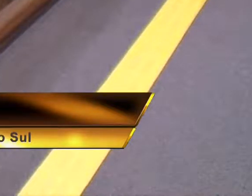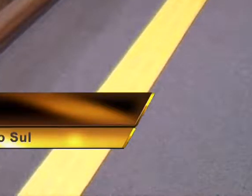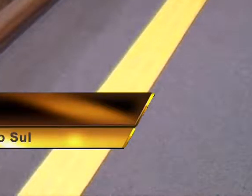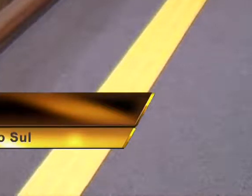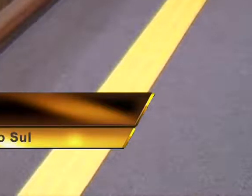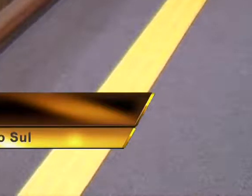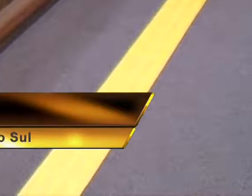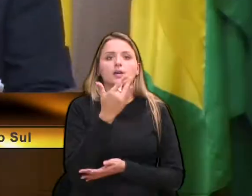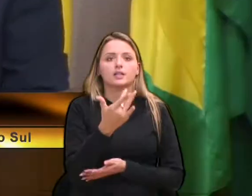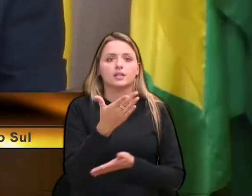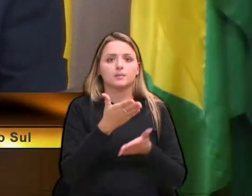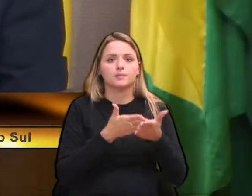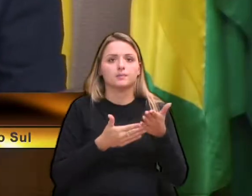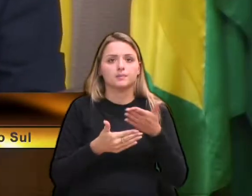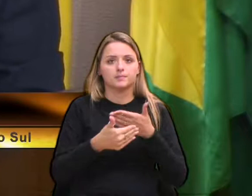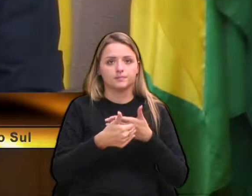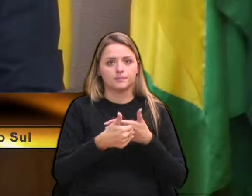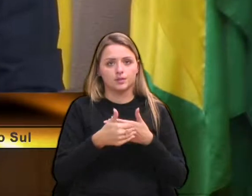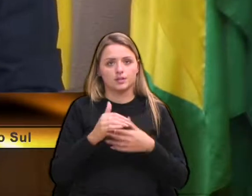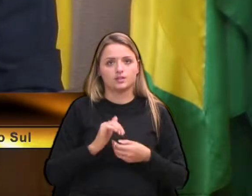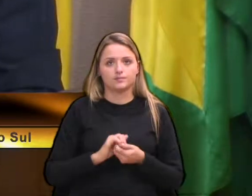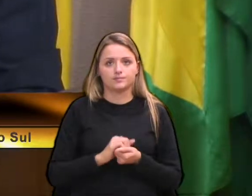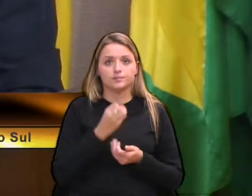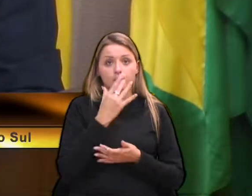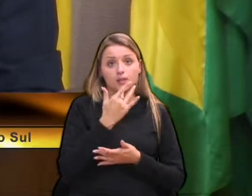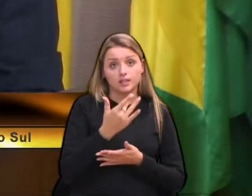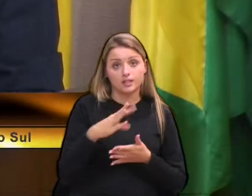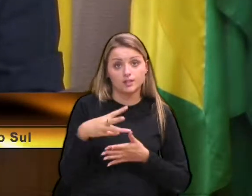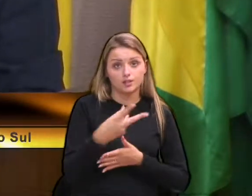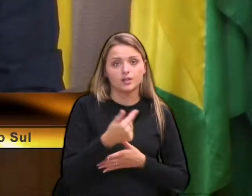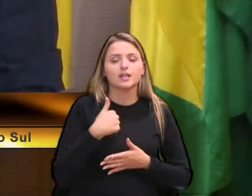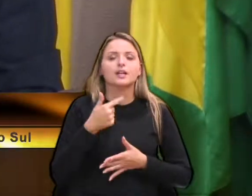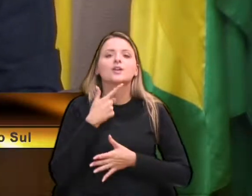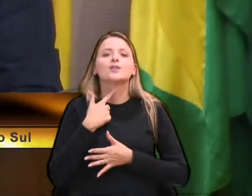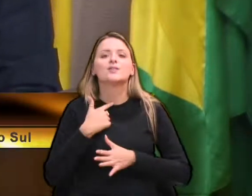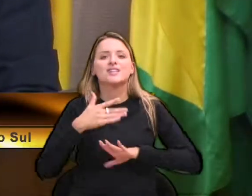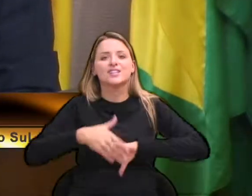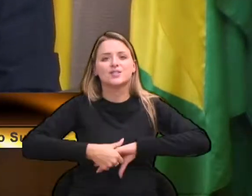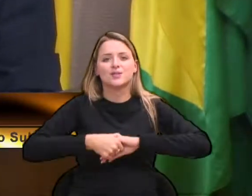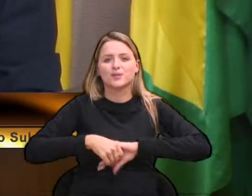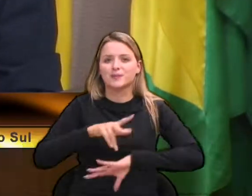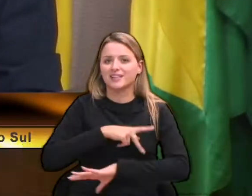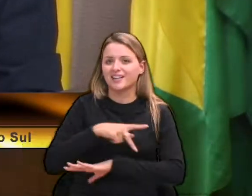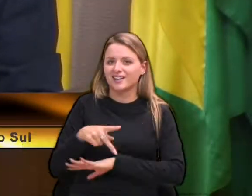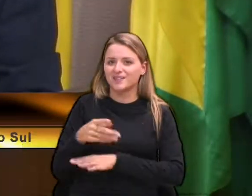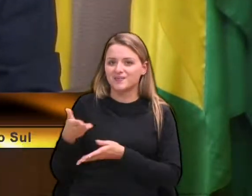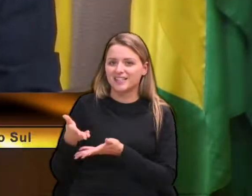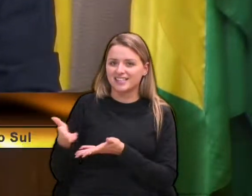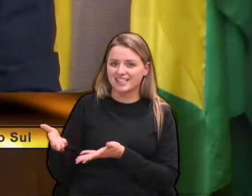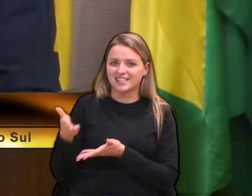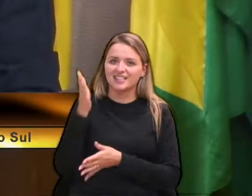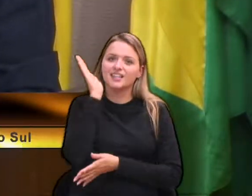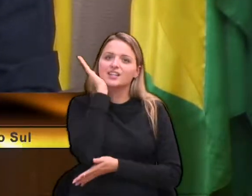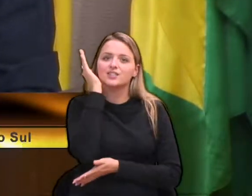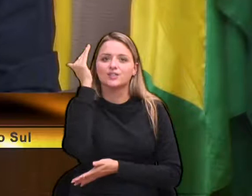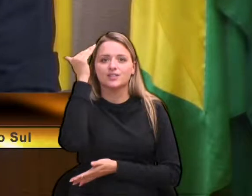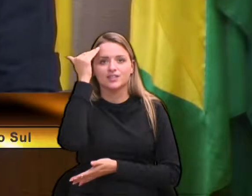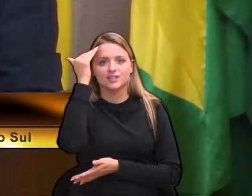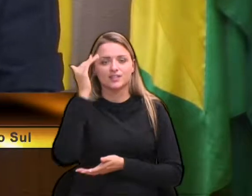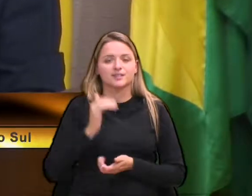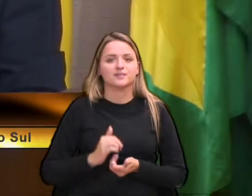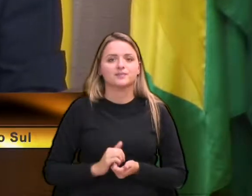Final de tarde a todos. Gostaria de cumprimentar o senhor presidente desta casa, Felipe